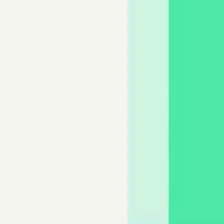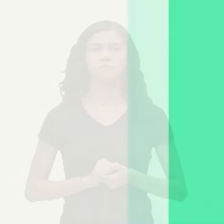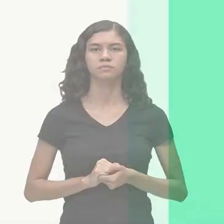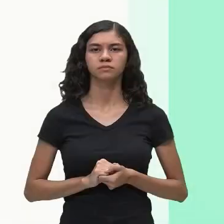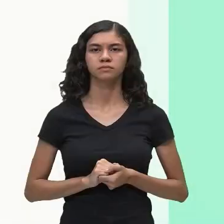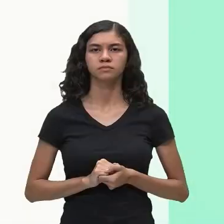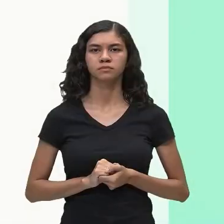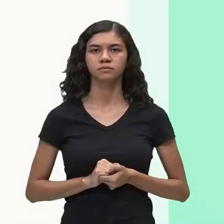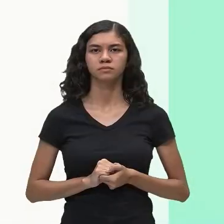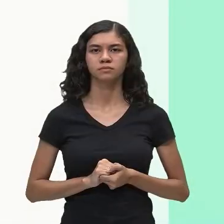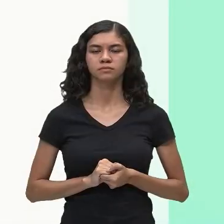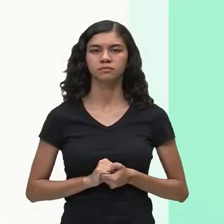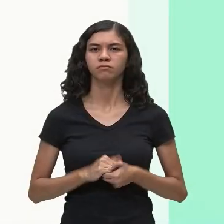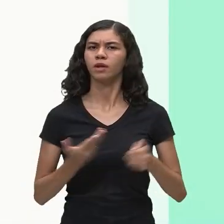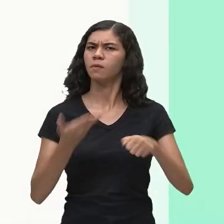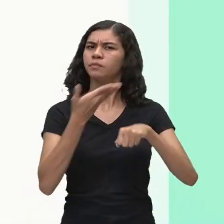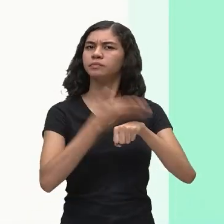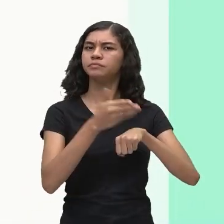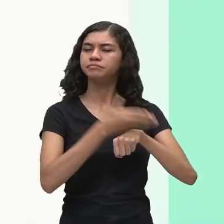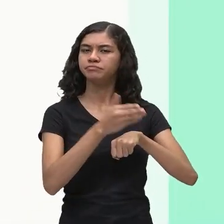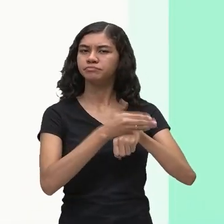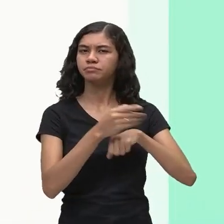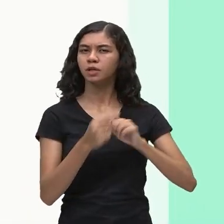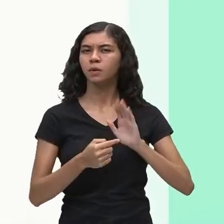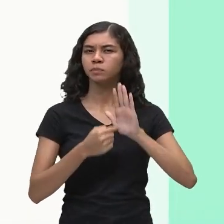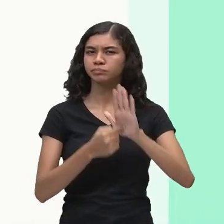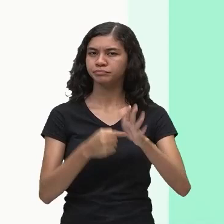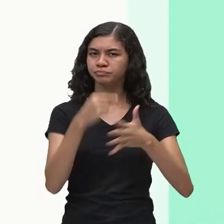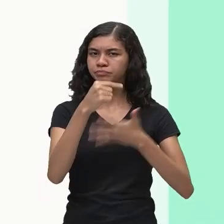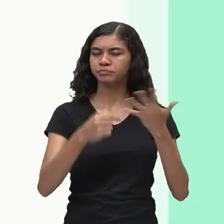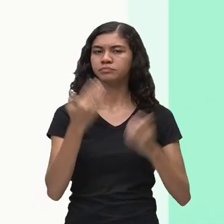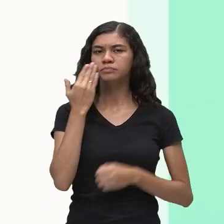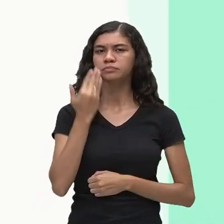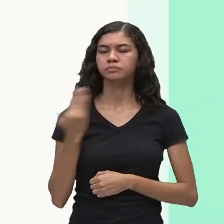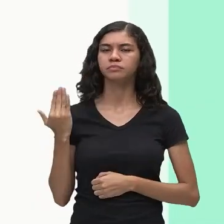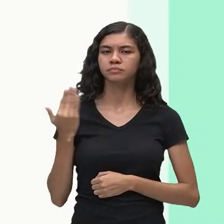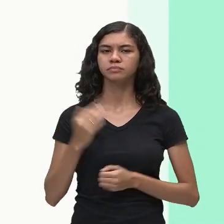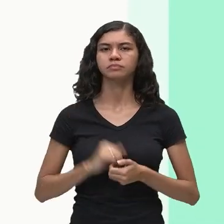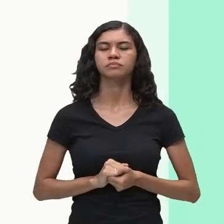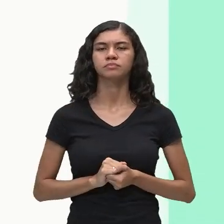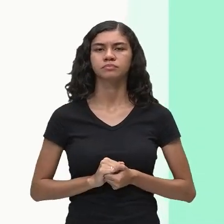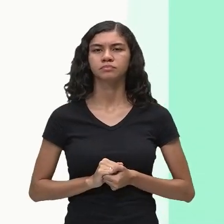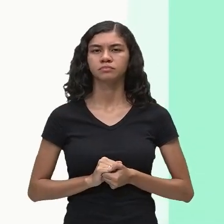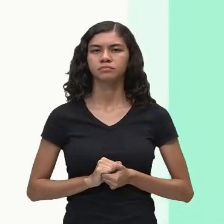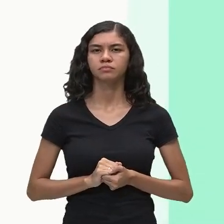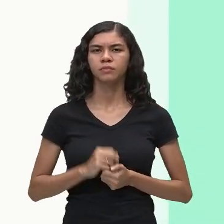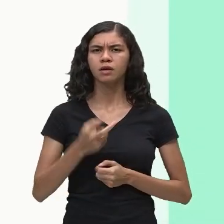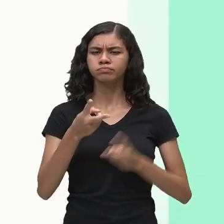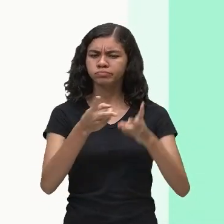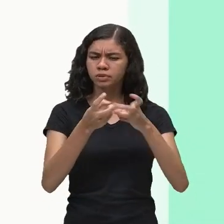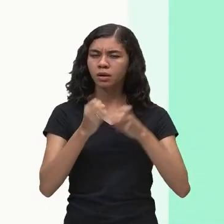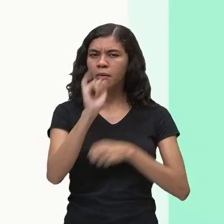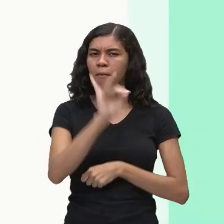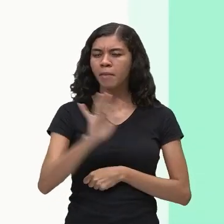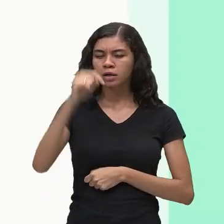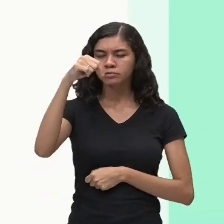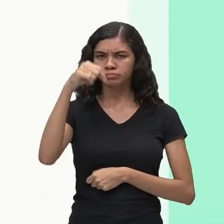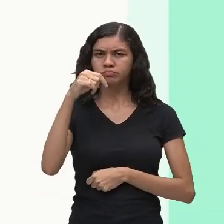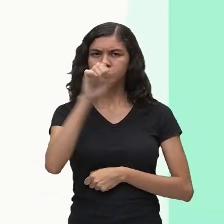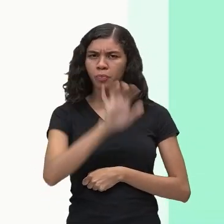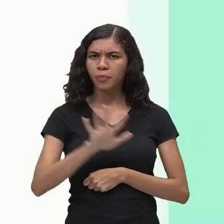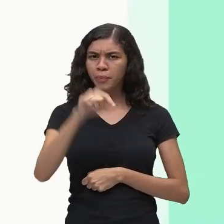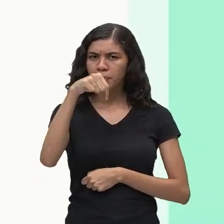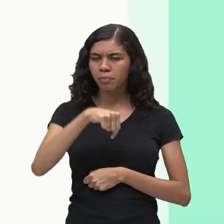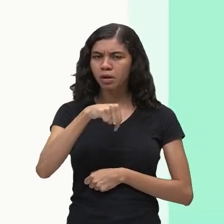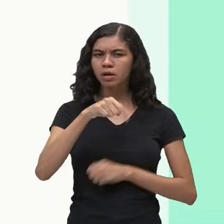Para o nosso aplicando, eu trouxe a seguinte questão. Observe a imagem abaixo e assinale a alternativa que